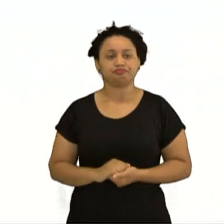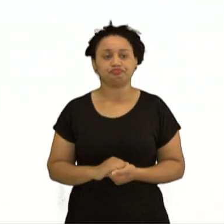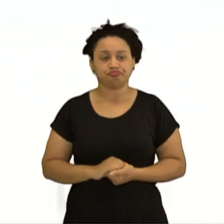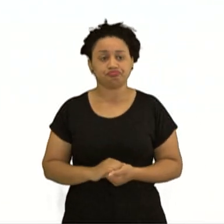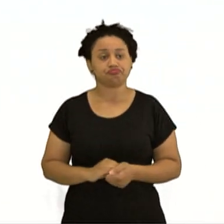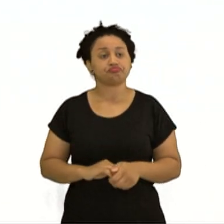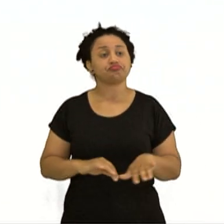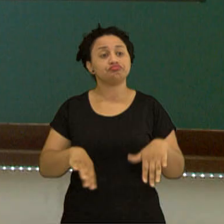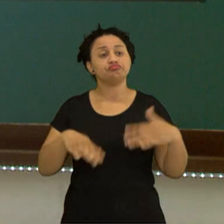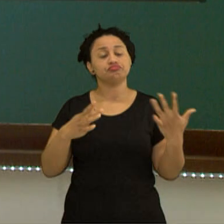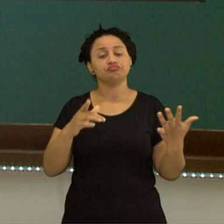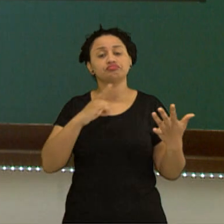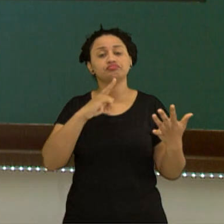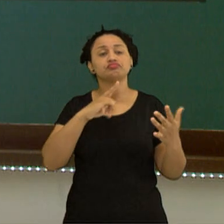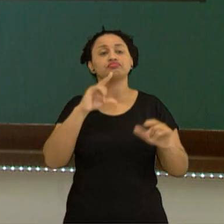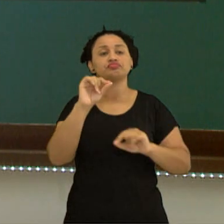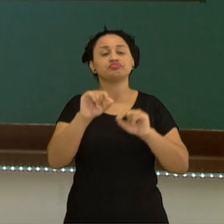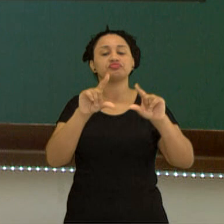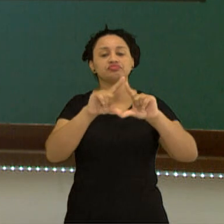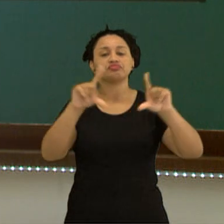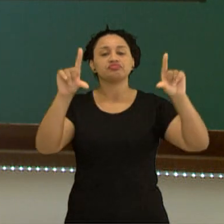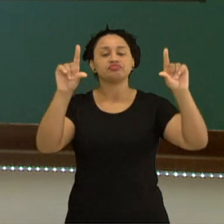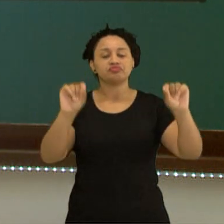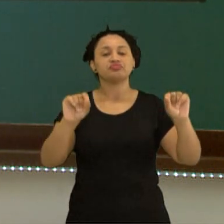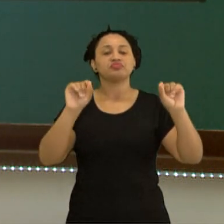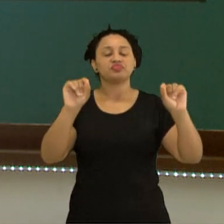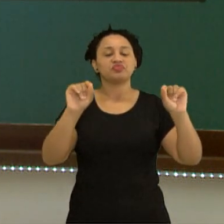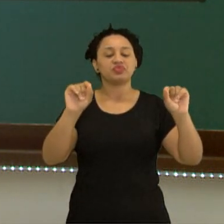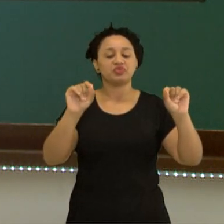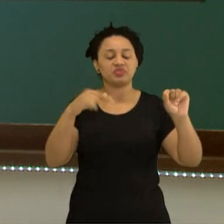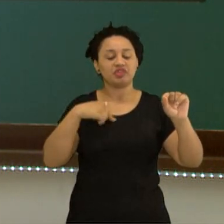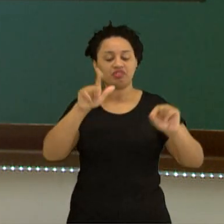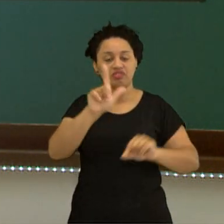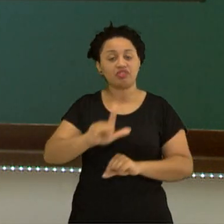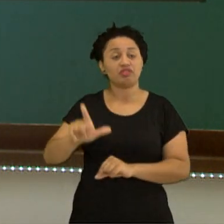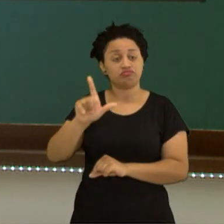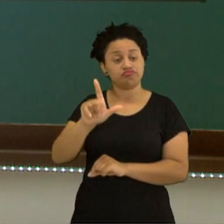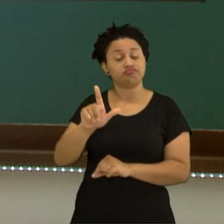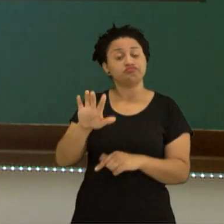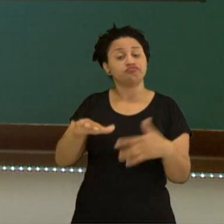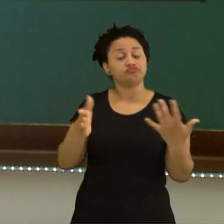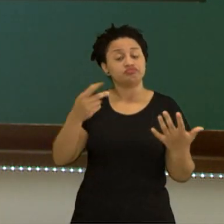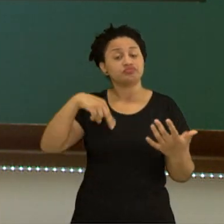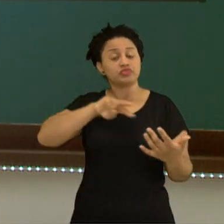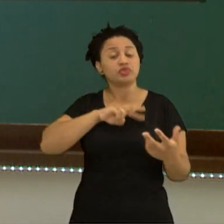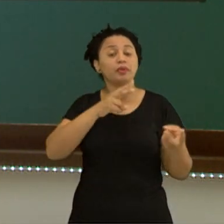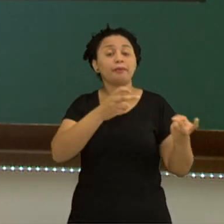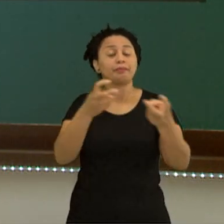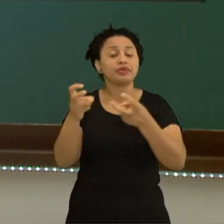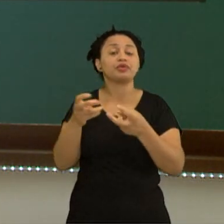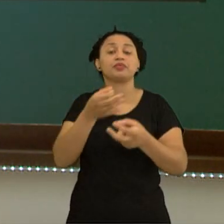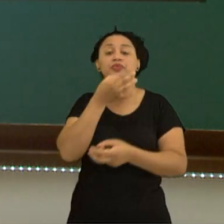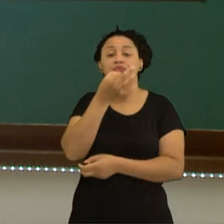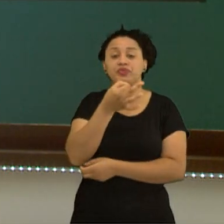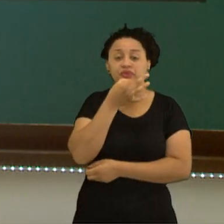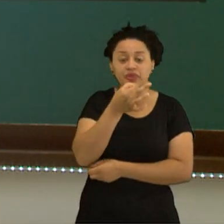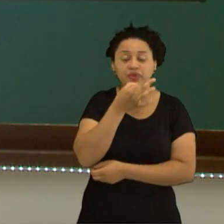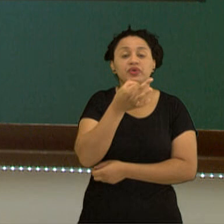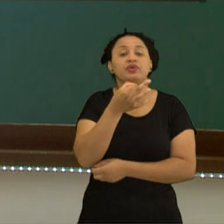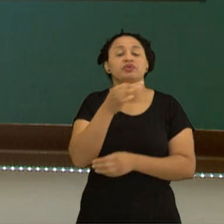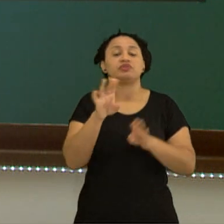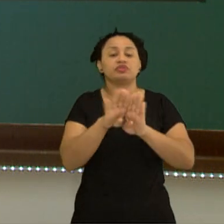Então, temos um fragmento aqui de ensaio literário em que vamos identificar as opiniões,